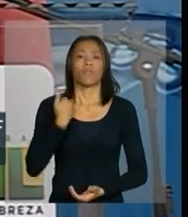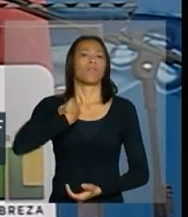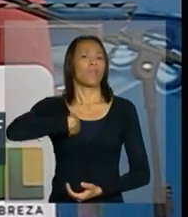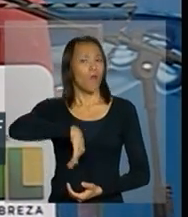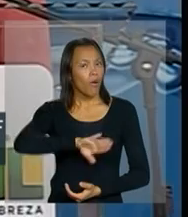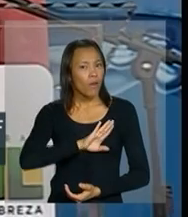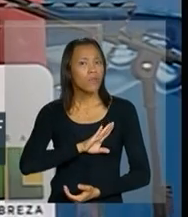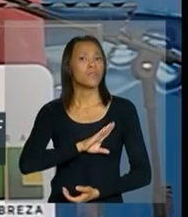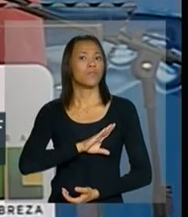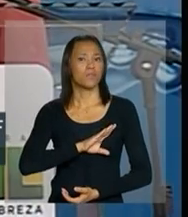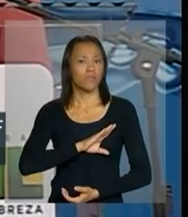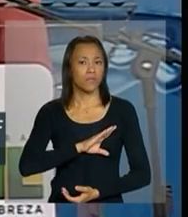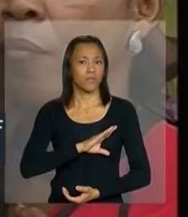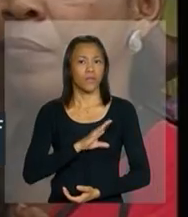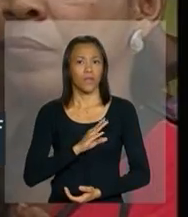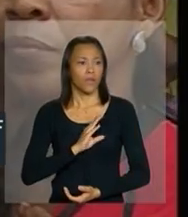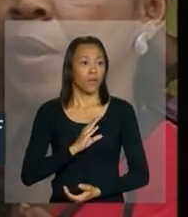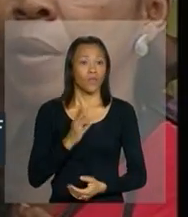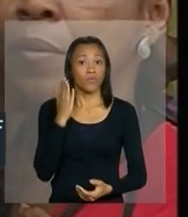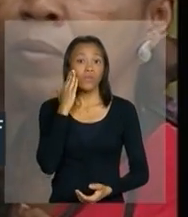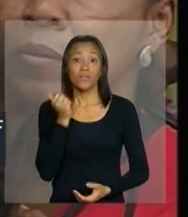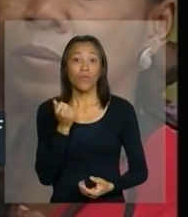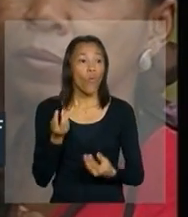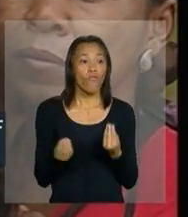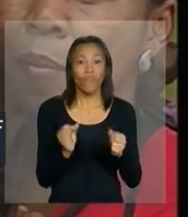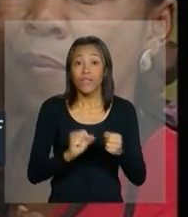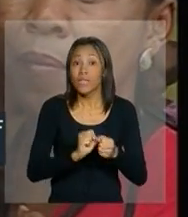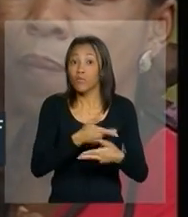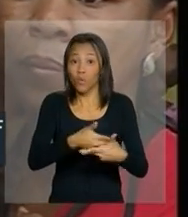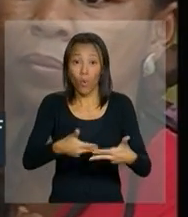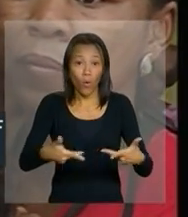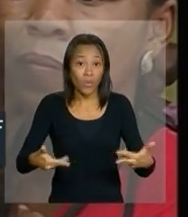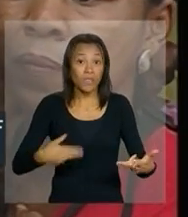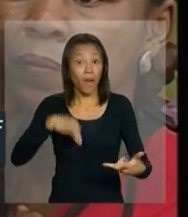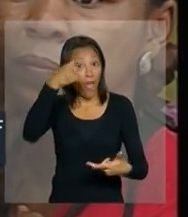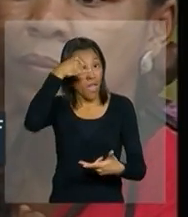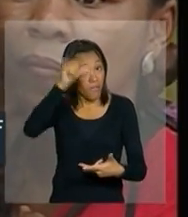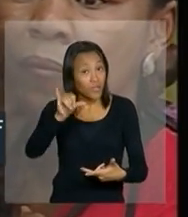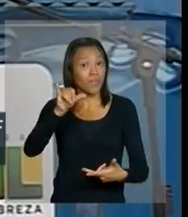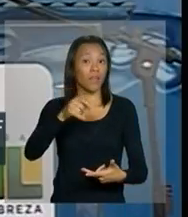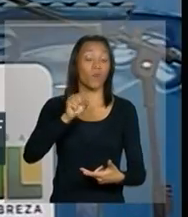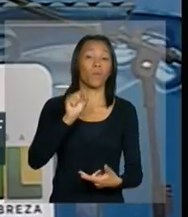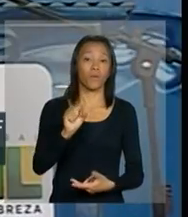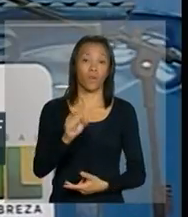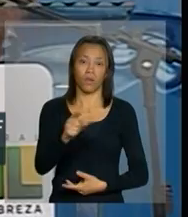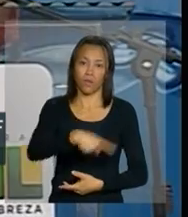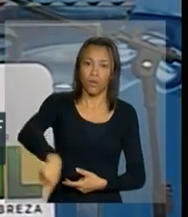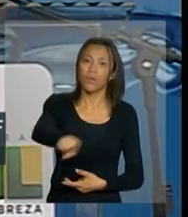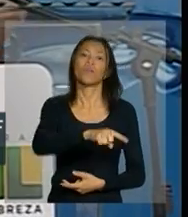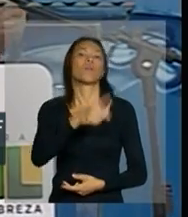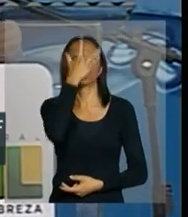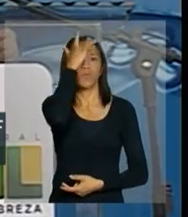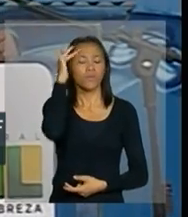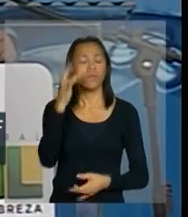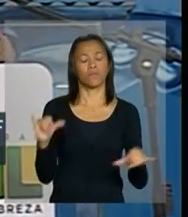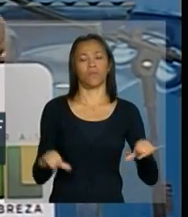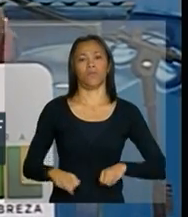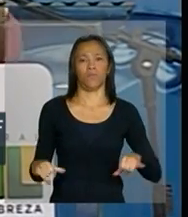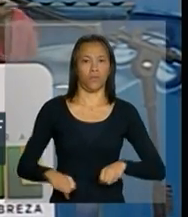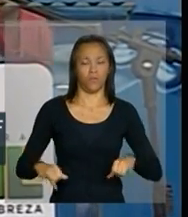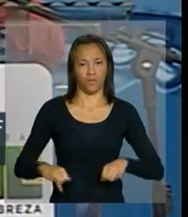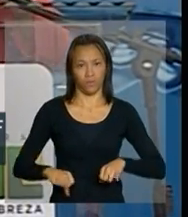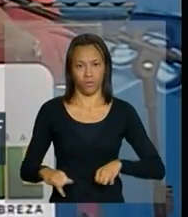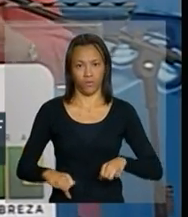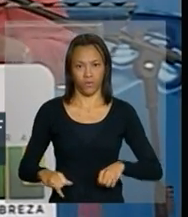nós tomamos uma série de medidas para impedir que as pessoas sofram